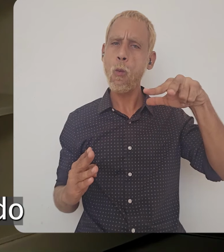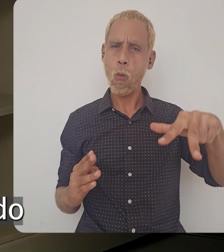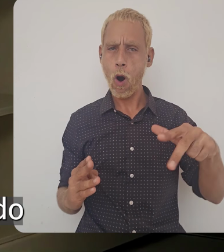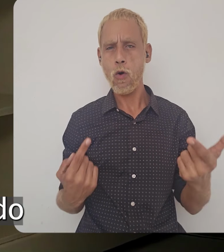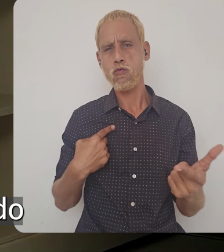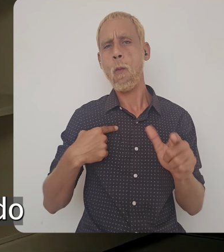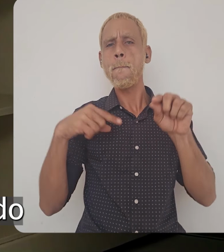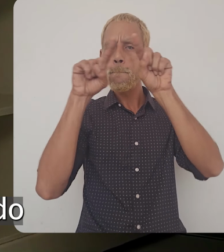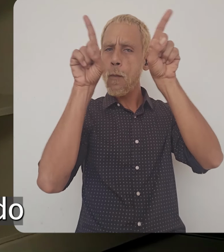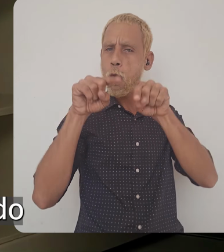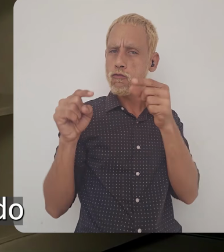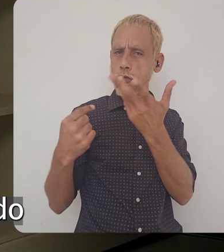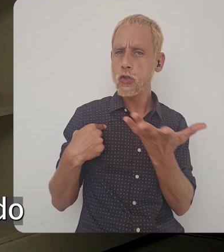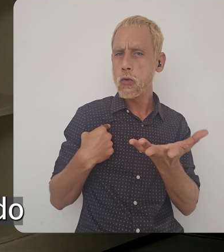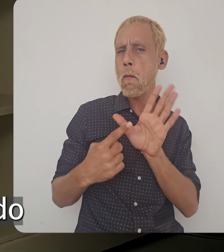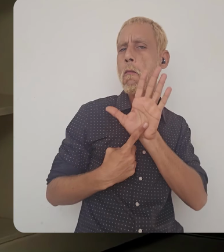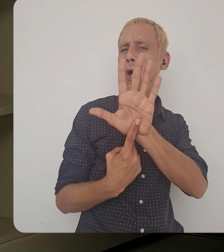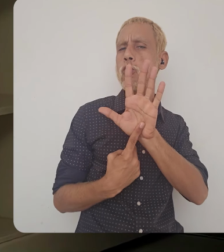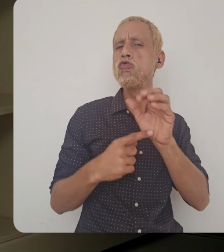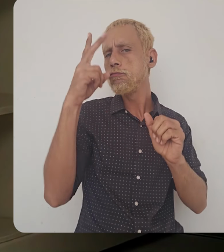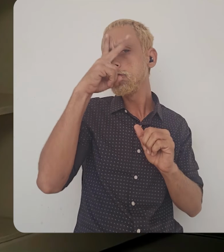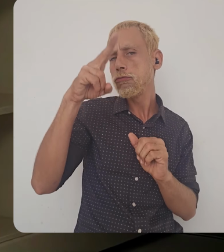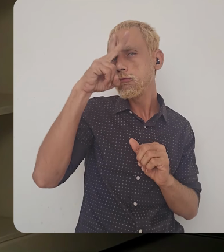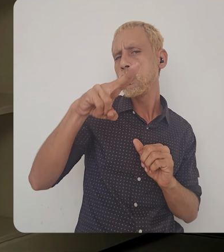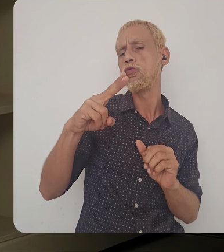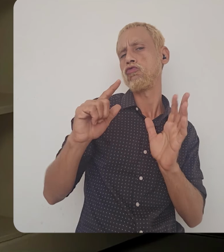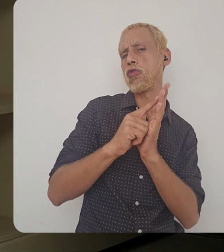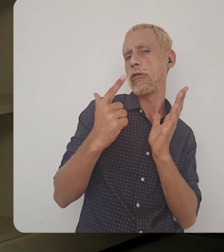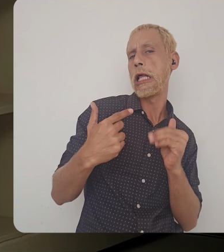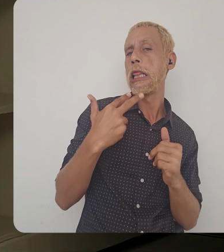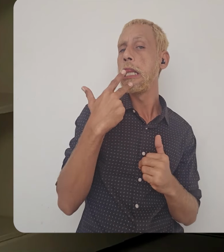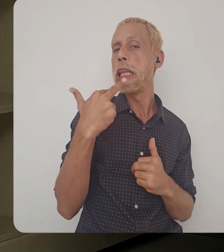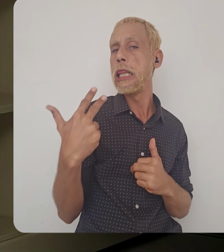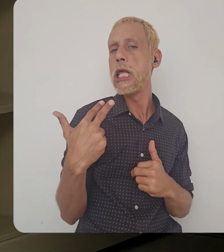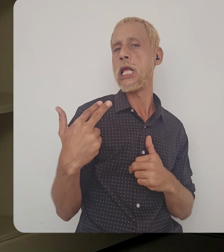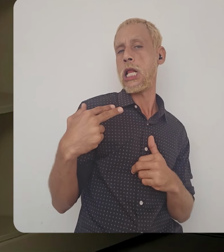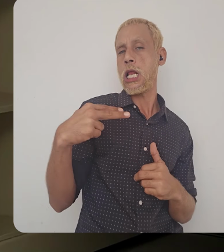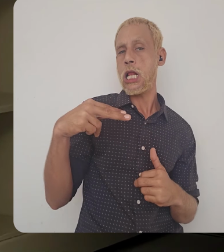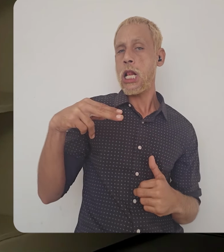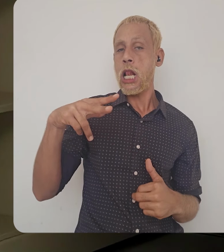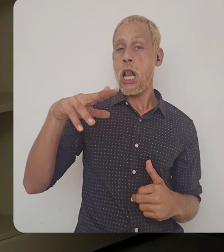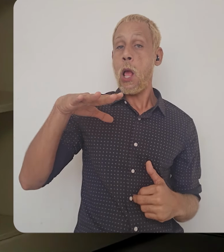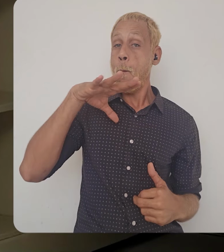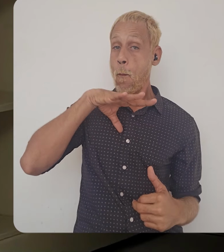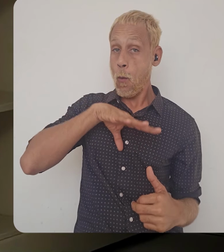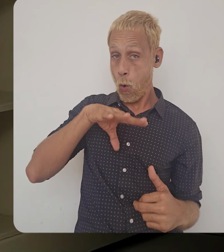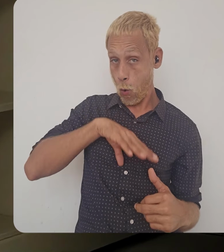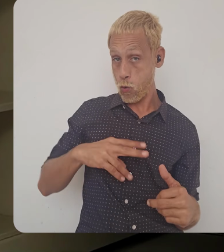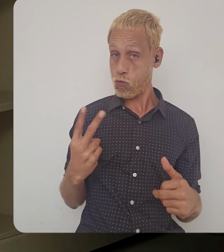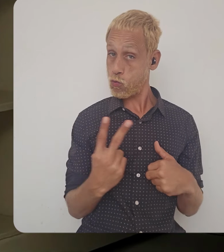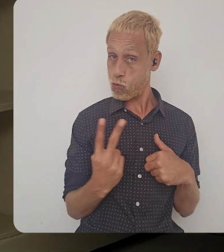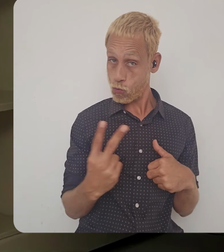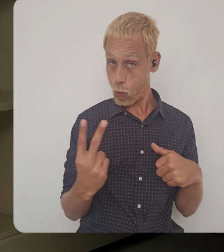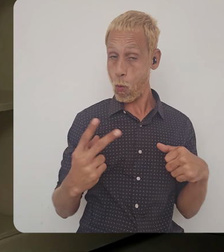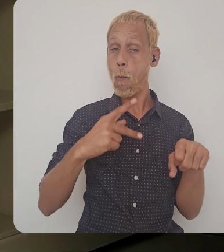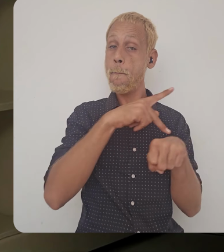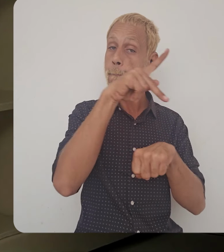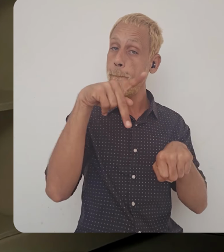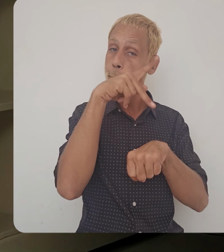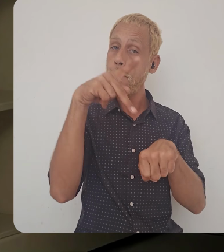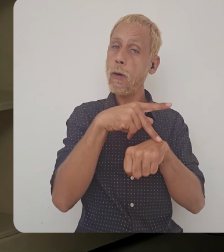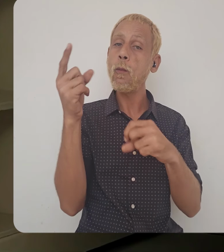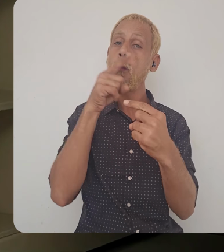projeto, que exibiu e vem exibindo a história dos jornais de língua portuguesa nos dois países, teve o